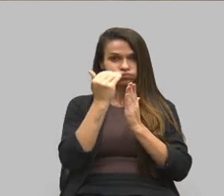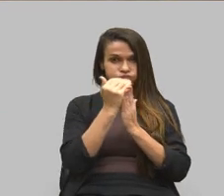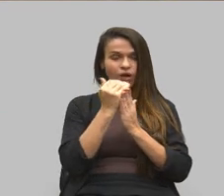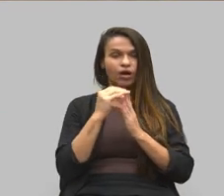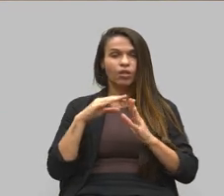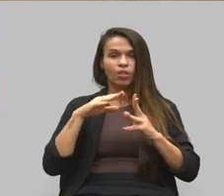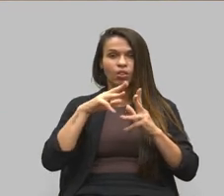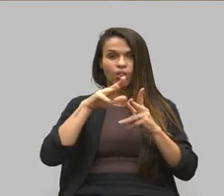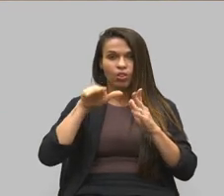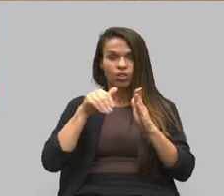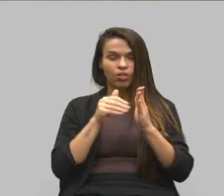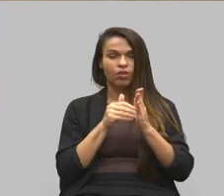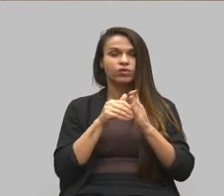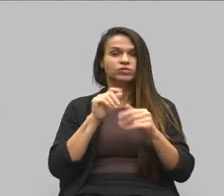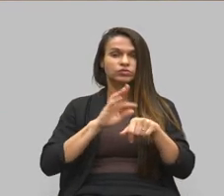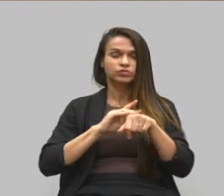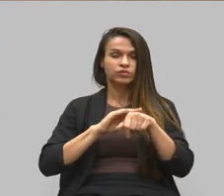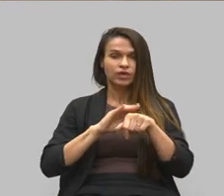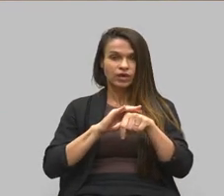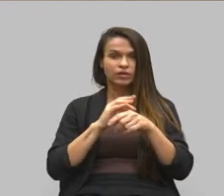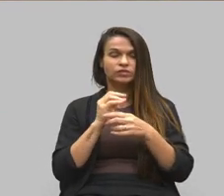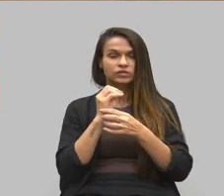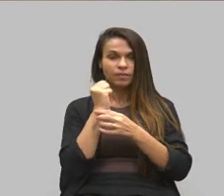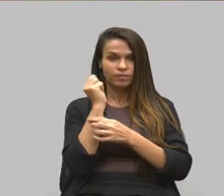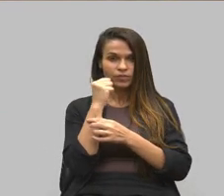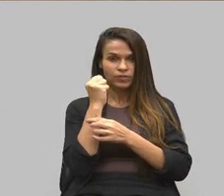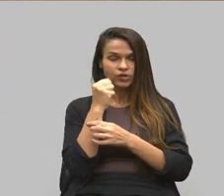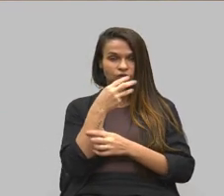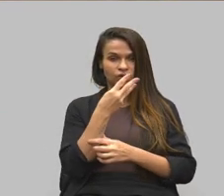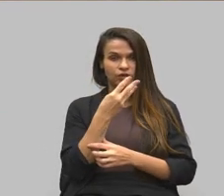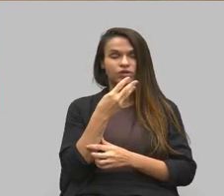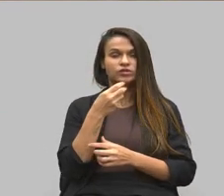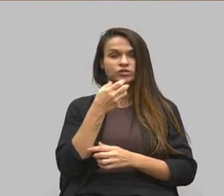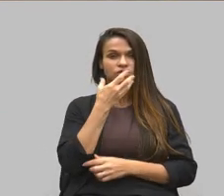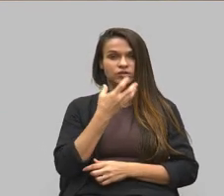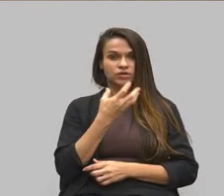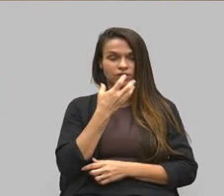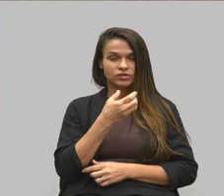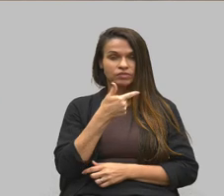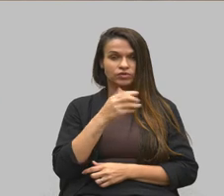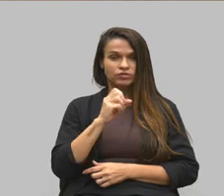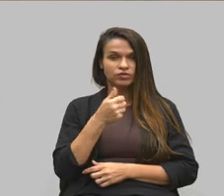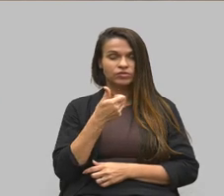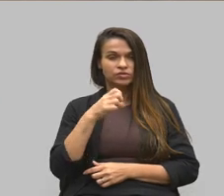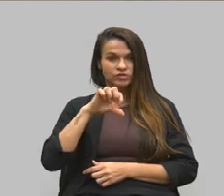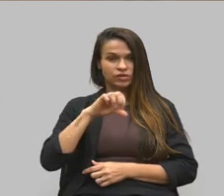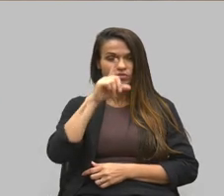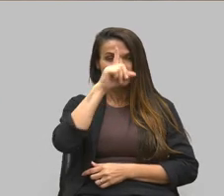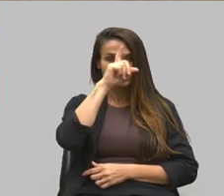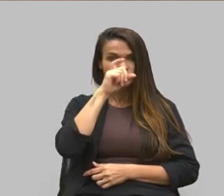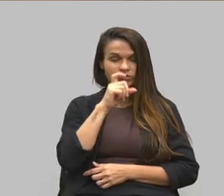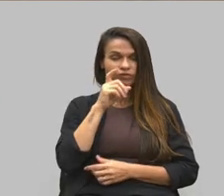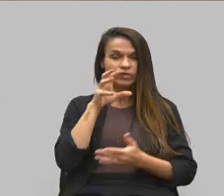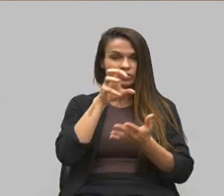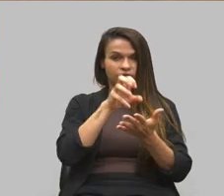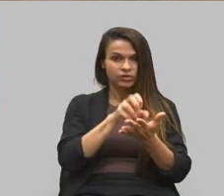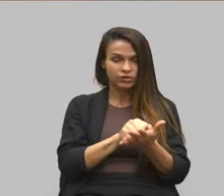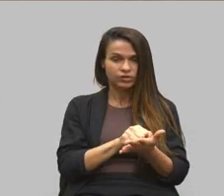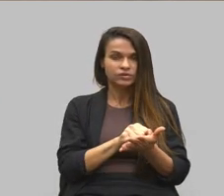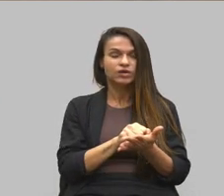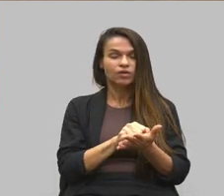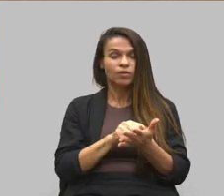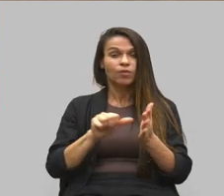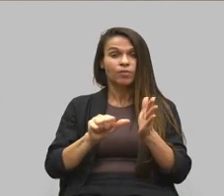doenças neuromusculares em 3 de dezembro de 2019 o Hospital Infantil João Paulo I foi credenciado como o